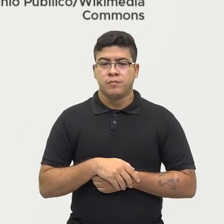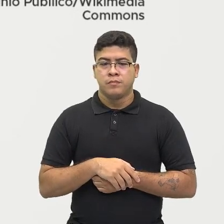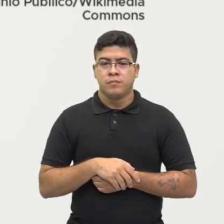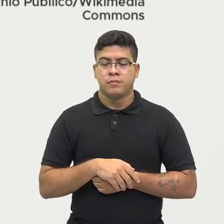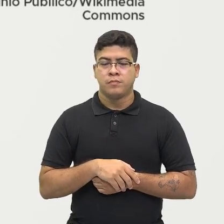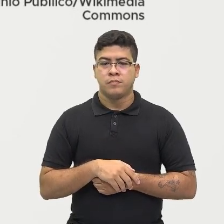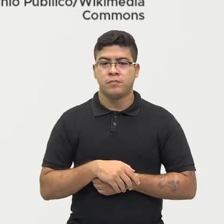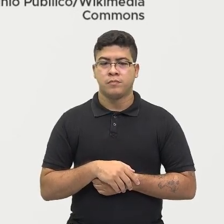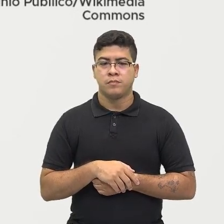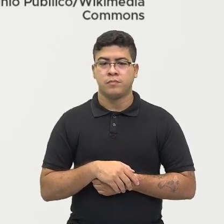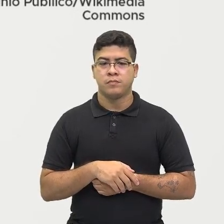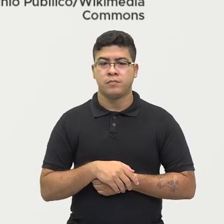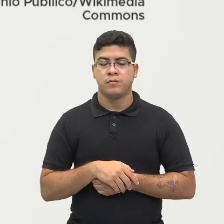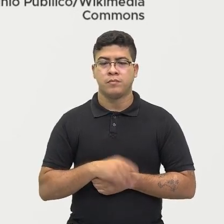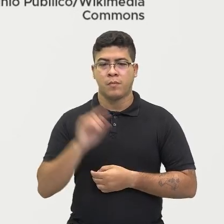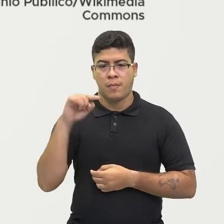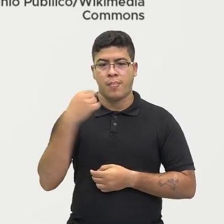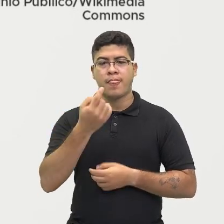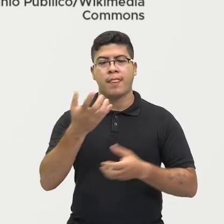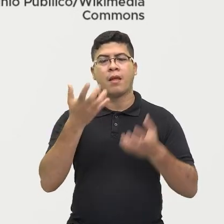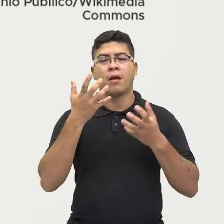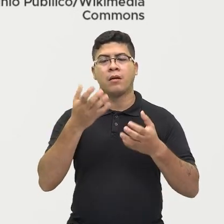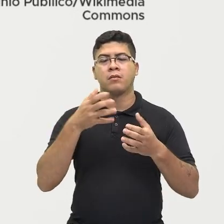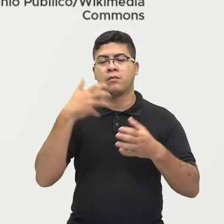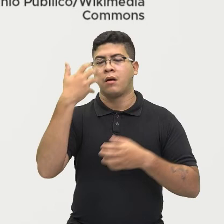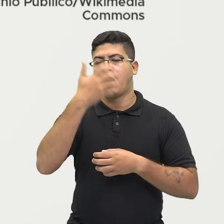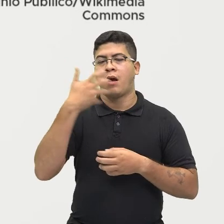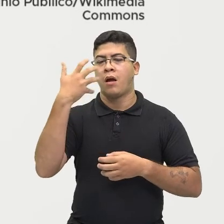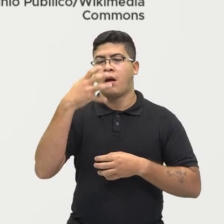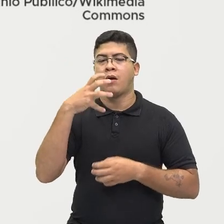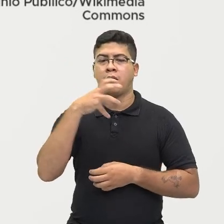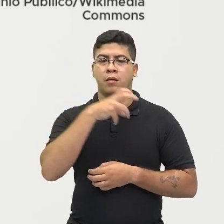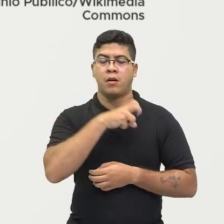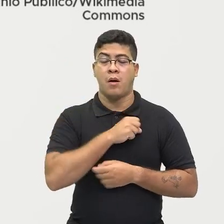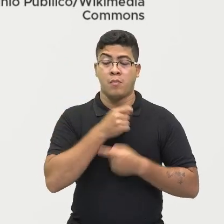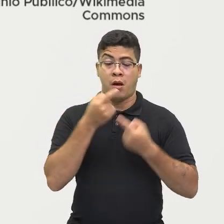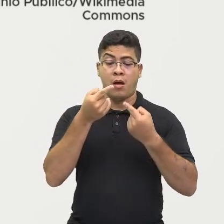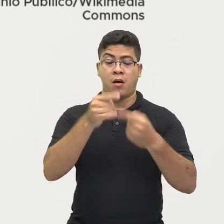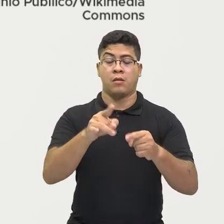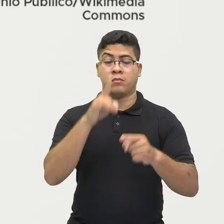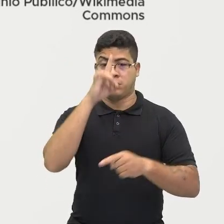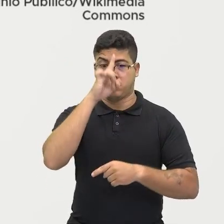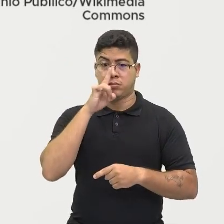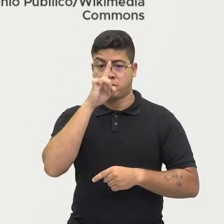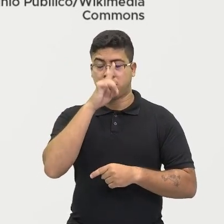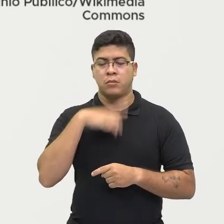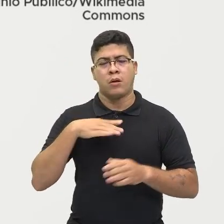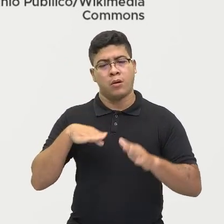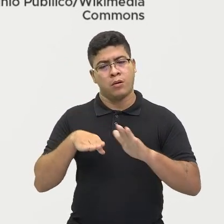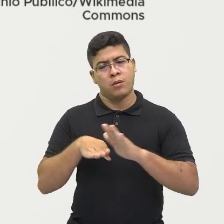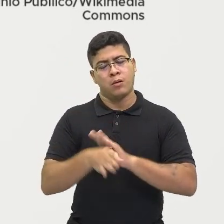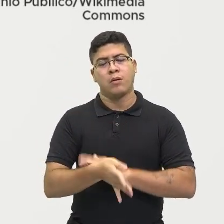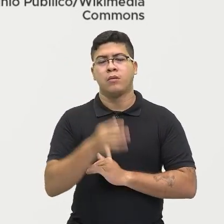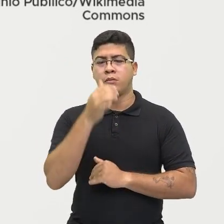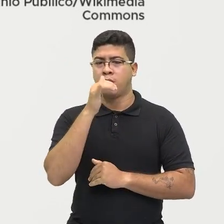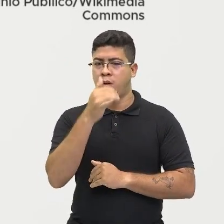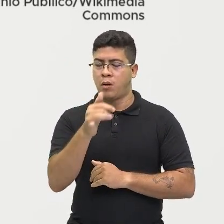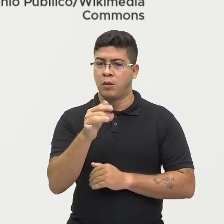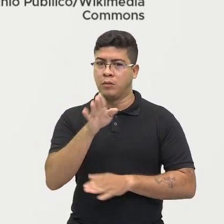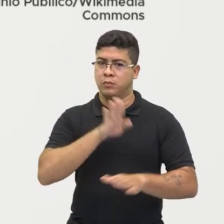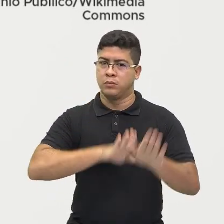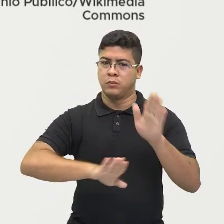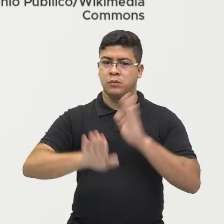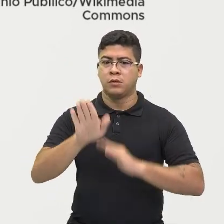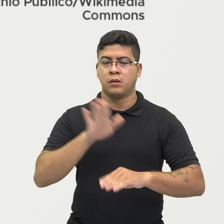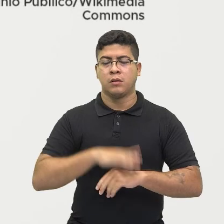ó, nós queremos cantar o amor ao perigo, o hábito, a energia e a temeridade. Os